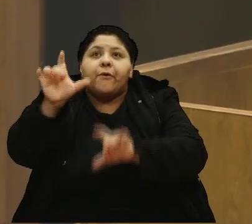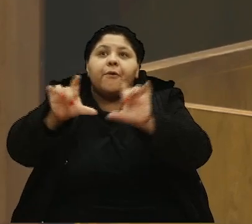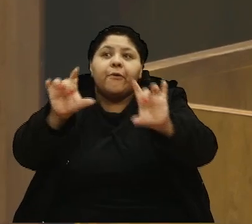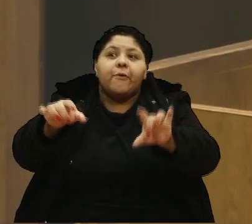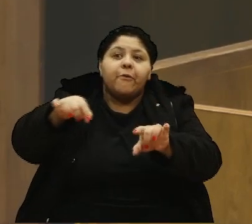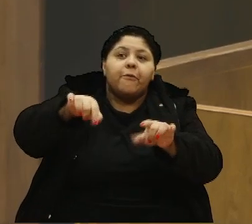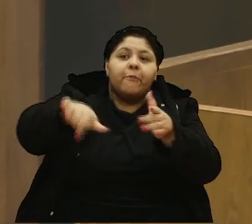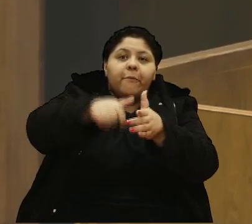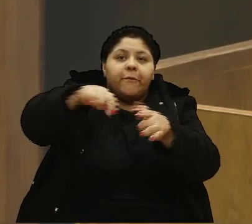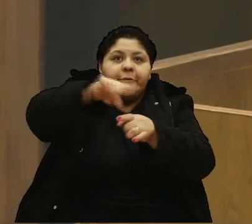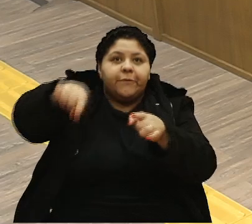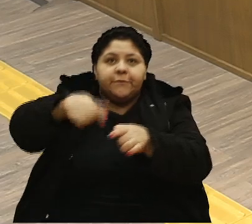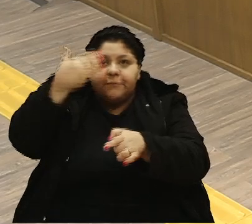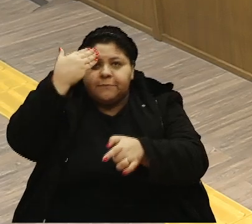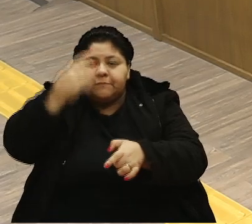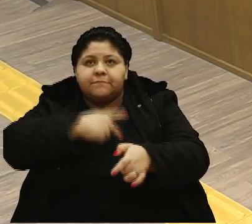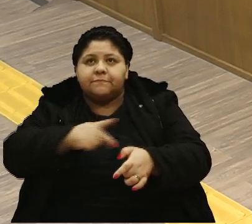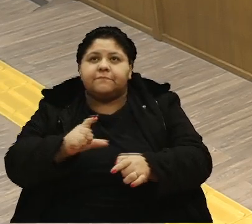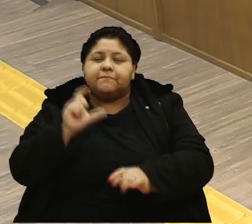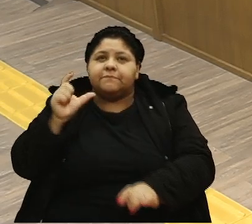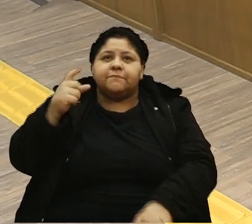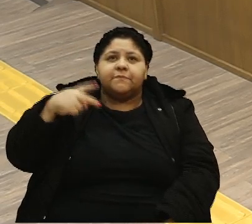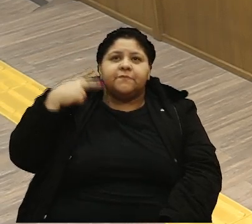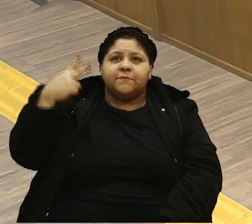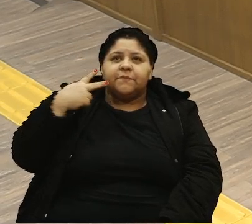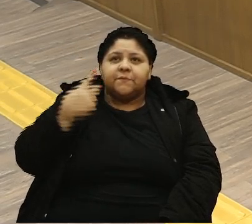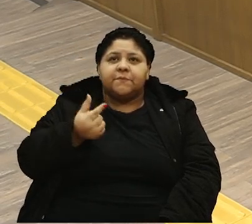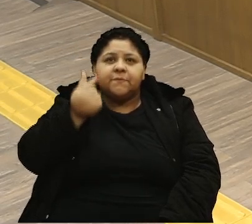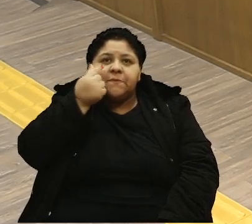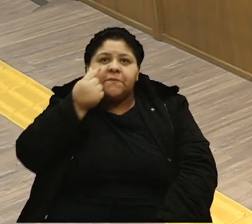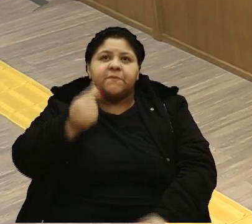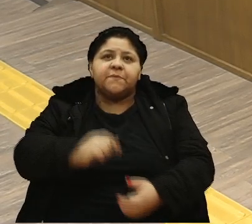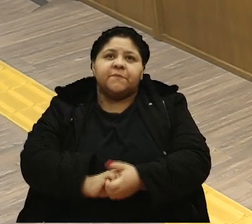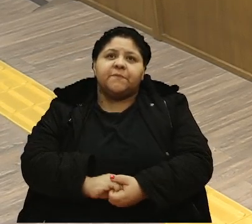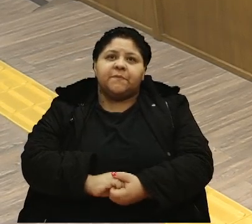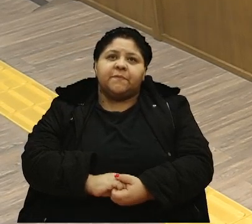circulação. Muito obrigado, presidente. Obrigado. Com a palavra, vereador Eloy Frisso. Da tribuna.